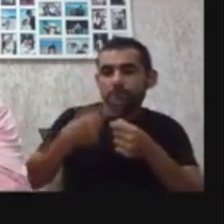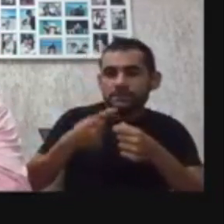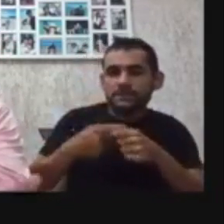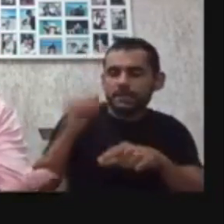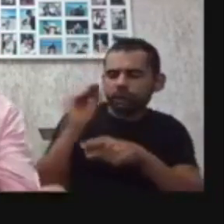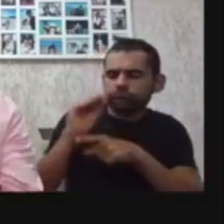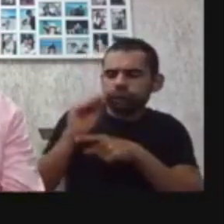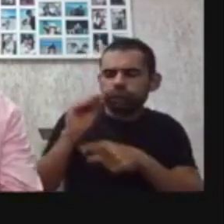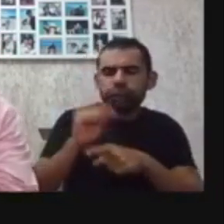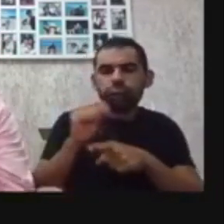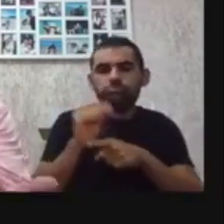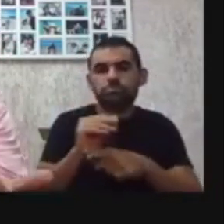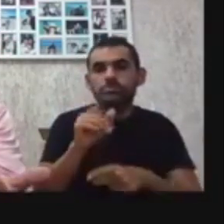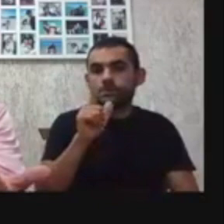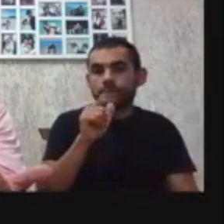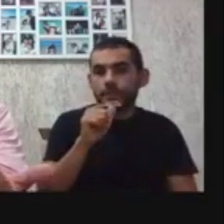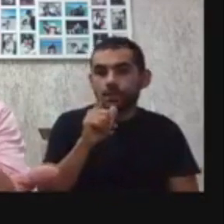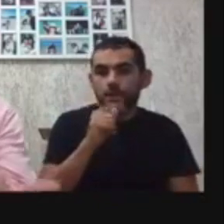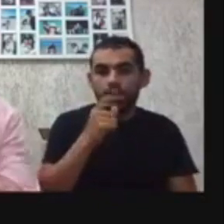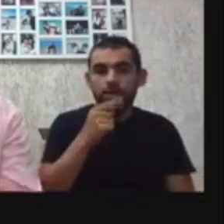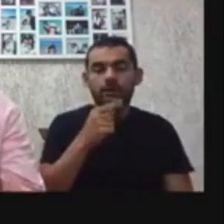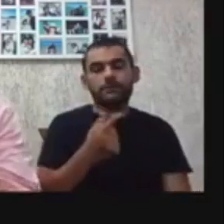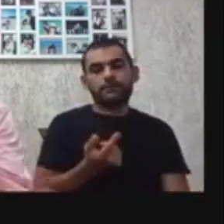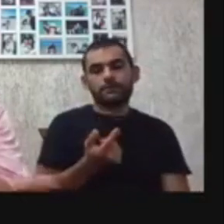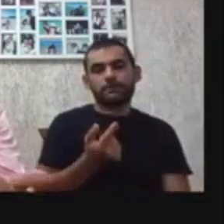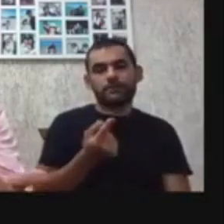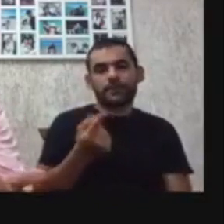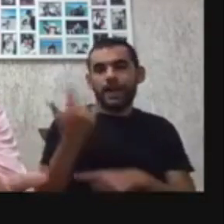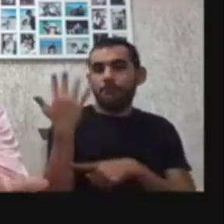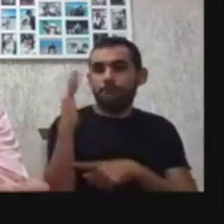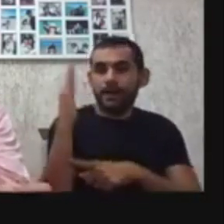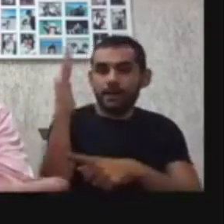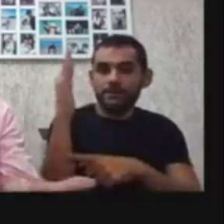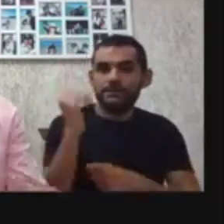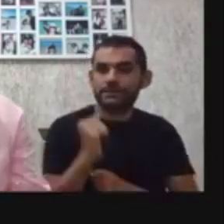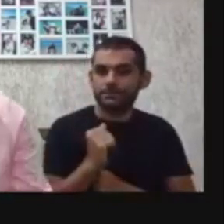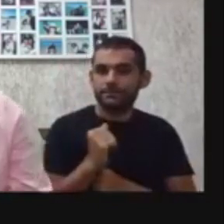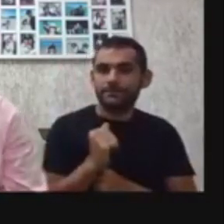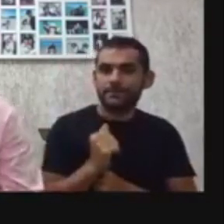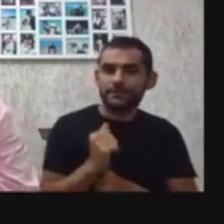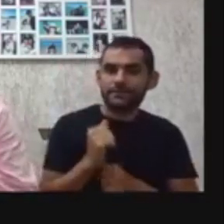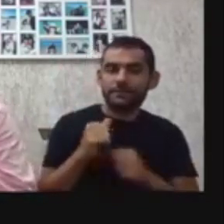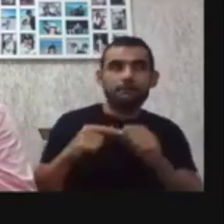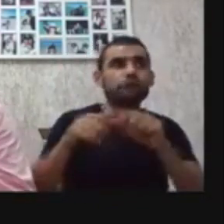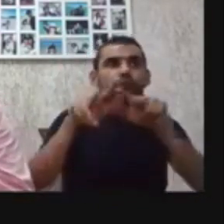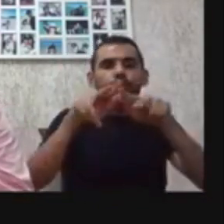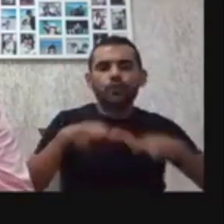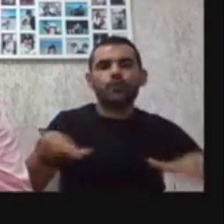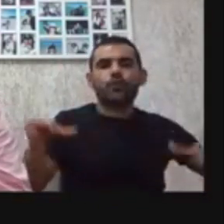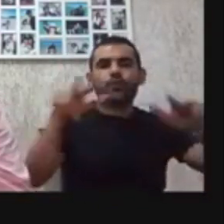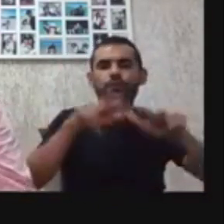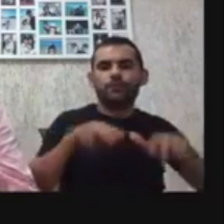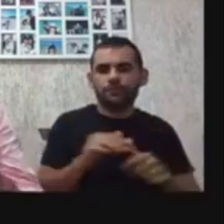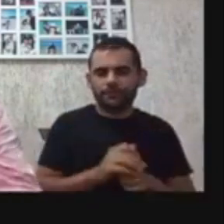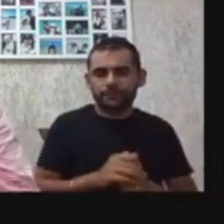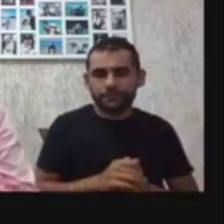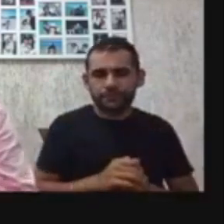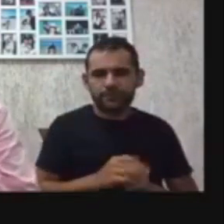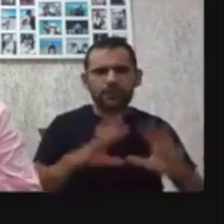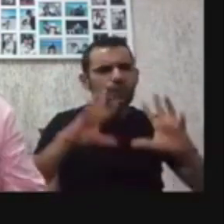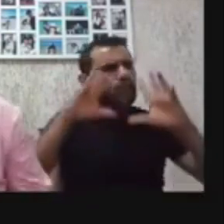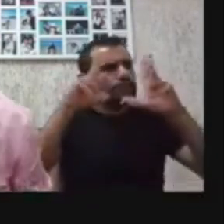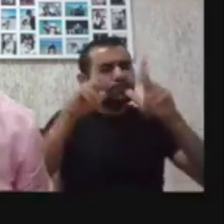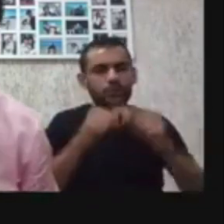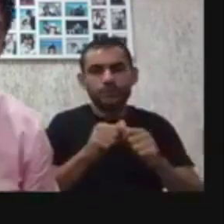os mananciais, as nossas nascentes, a nossa mata ciliar, sabe? Okay. A nossa vegetação. Sabe? Tudo